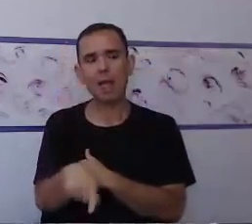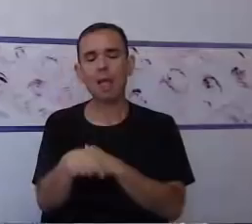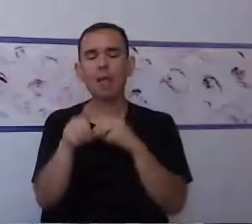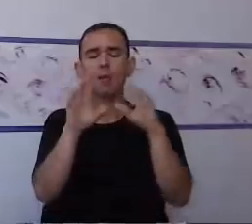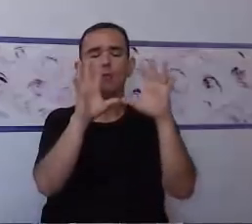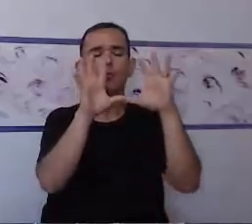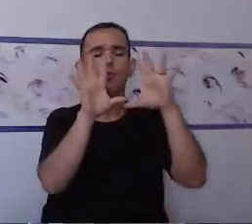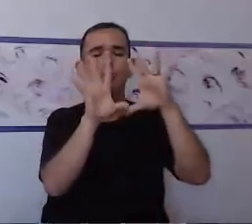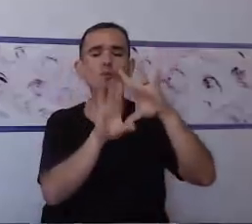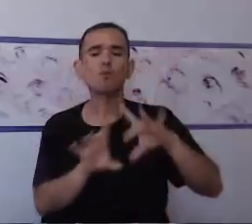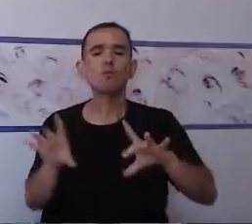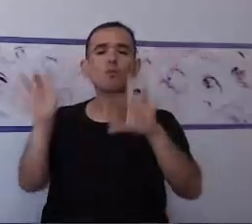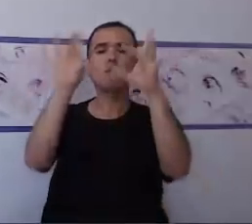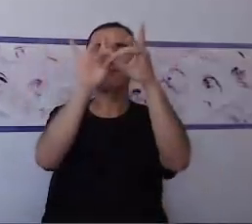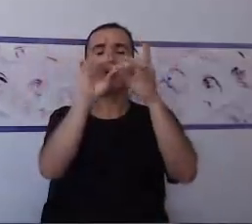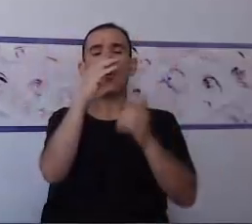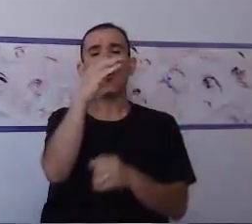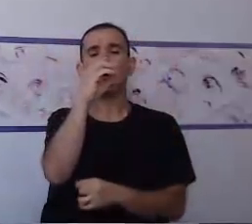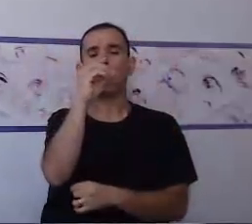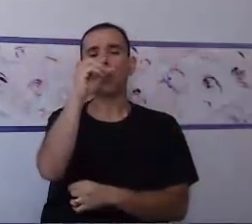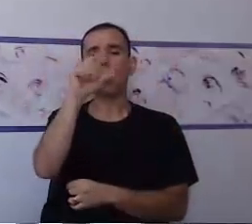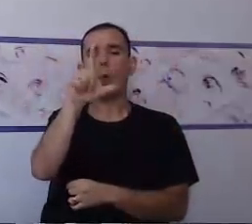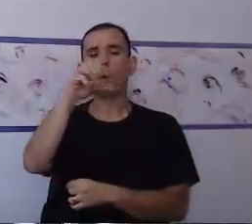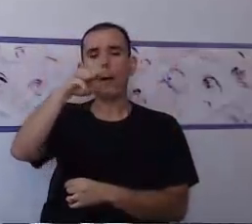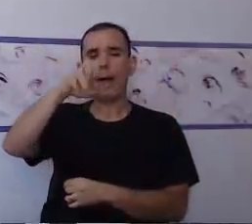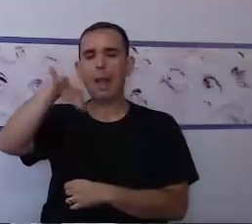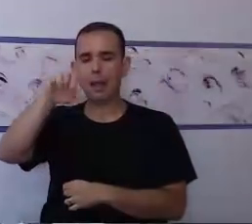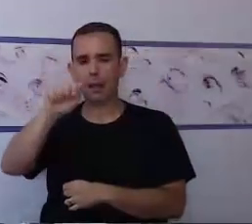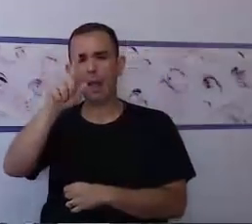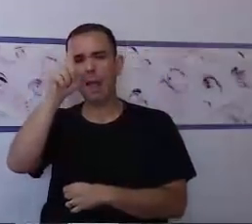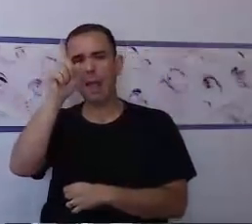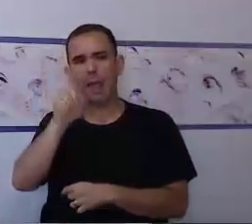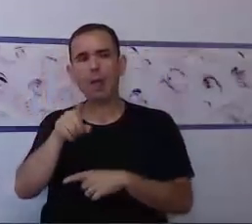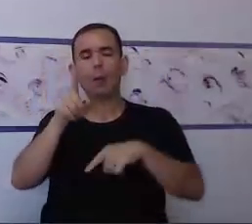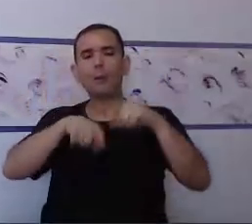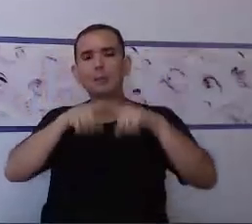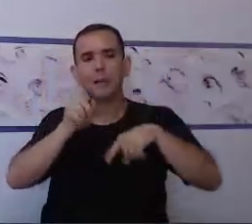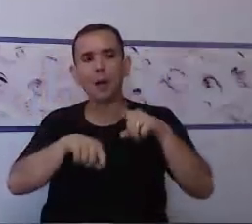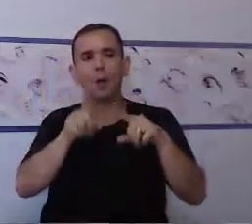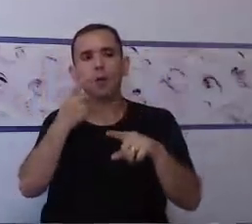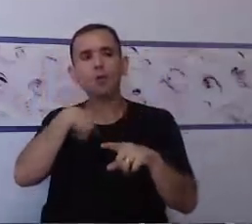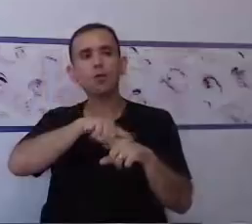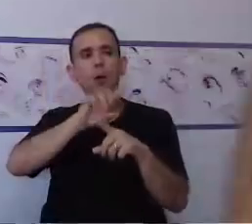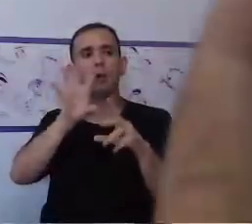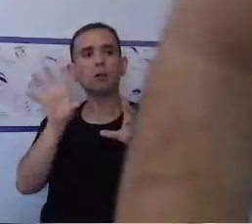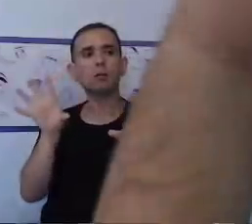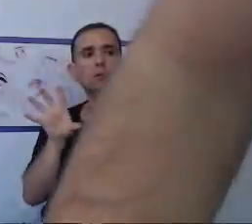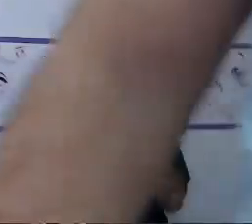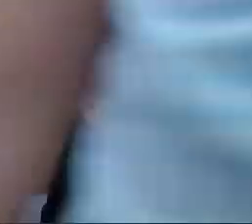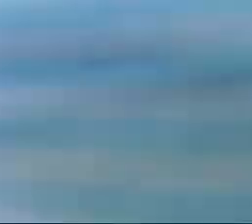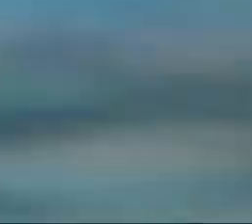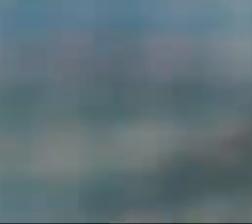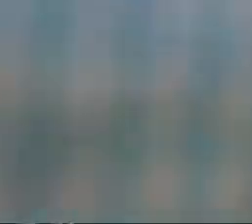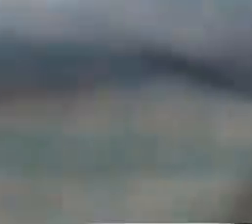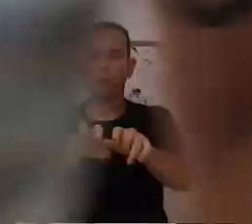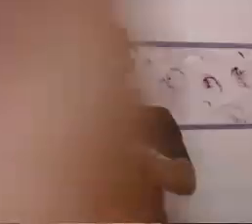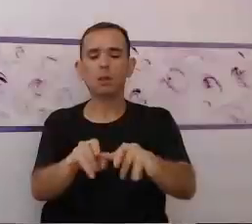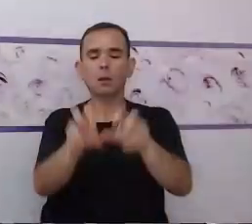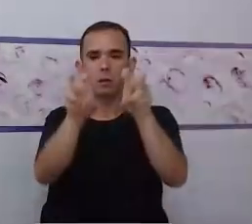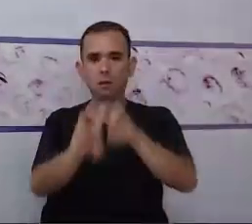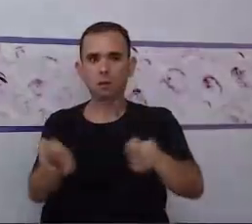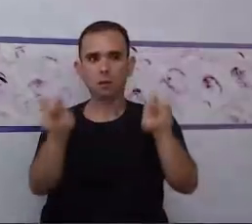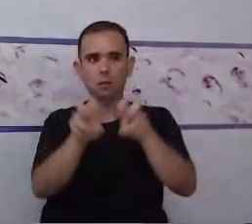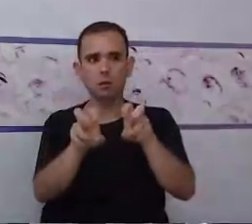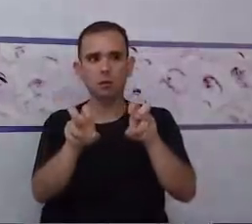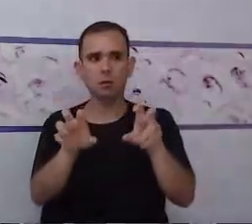colmeia. Como é que serve a colmeia? A colmeia ele é um equipamento que a gente encaixa em cima do teclado do computador.